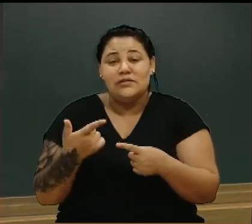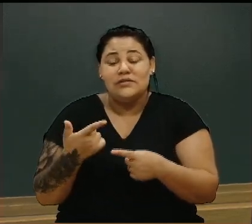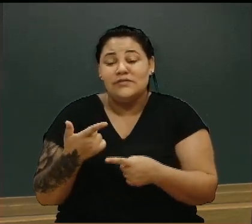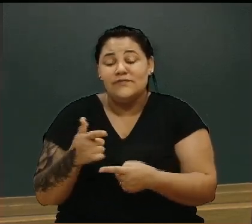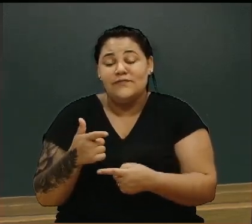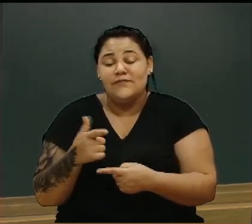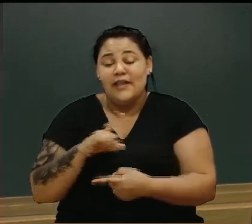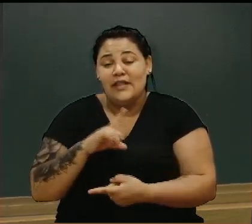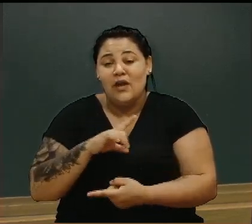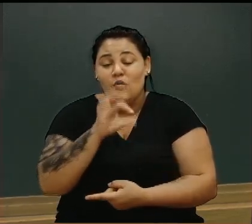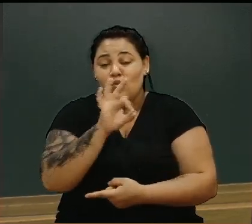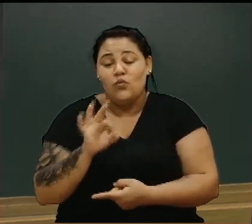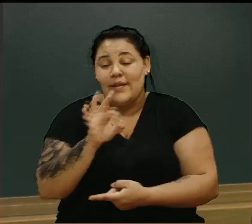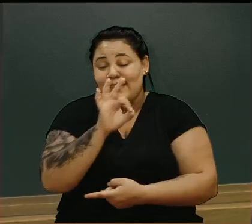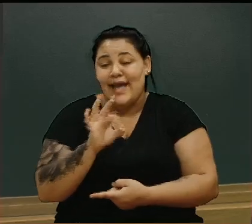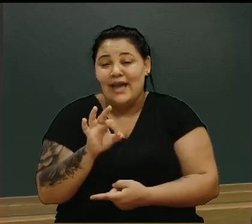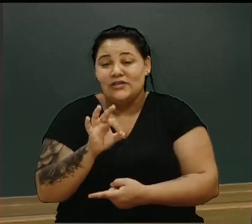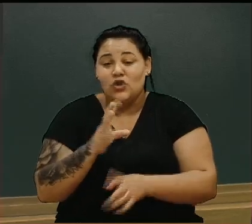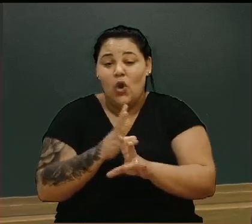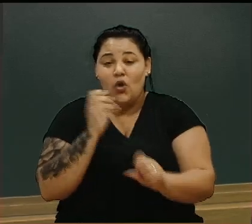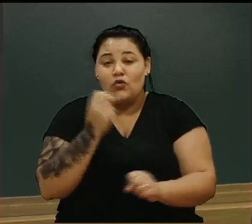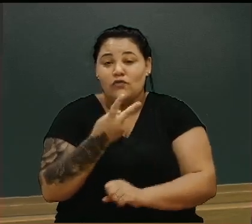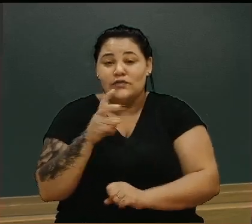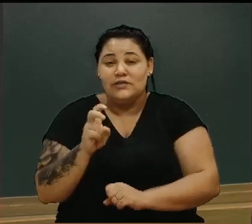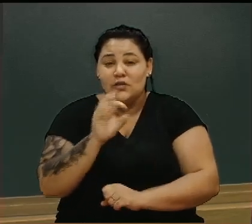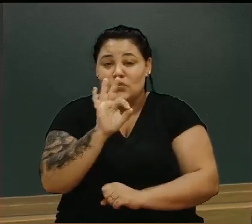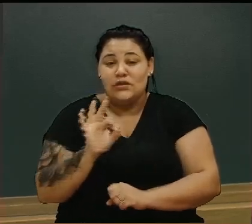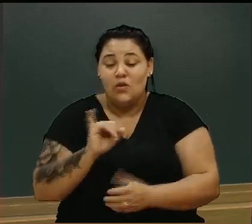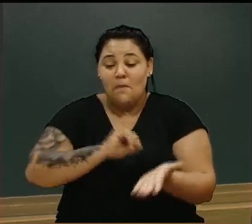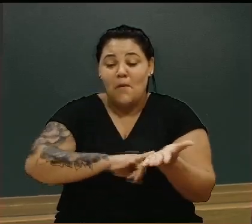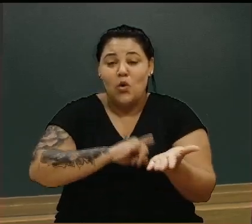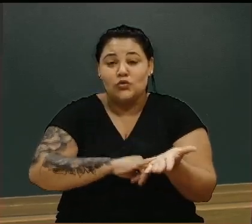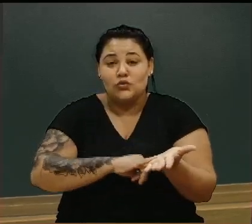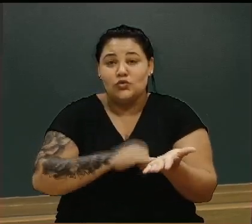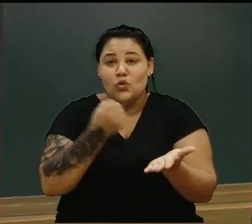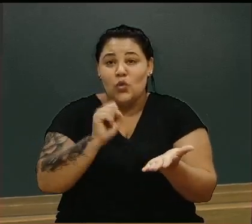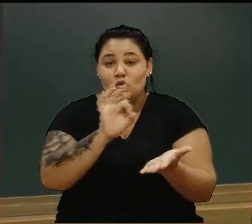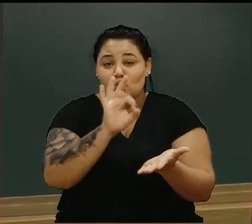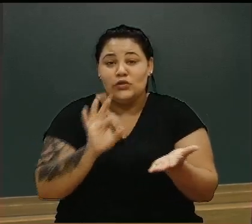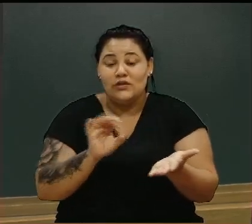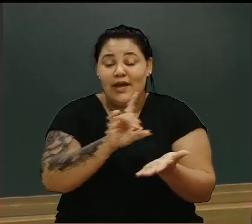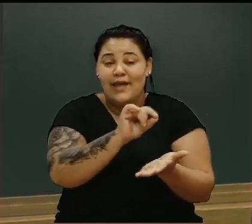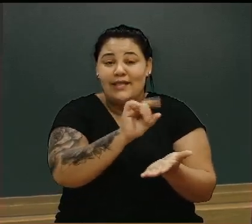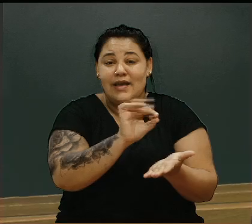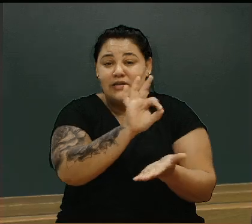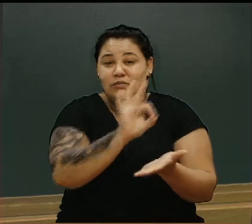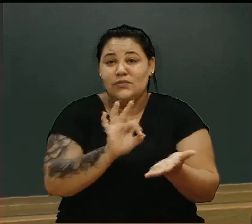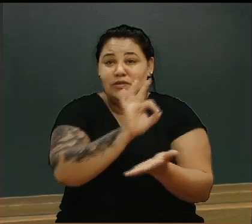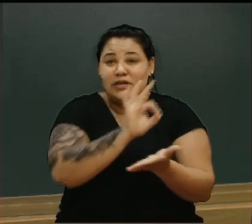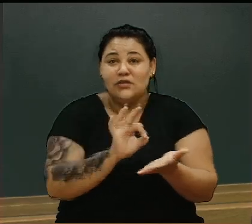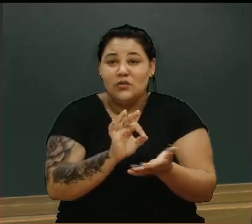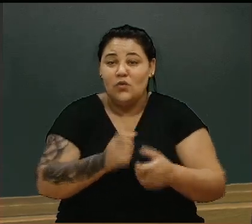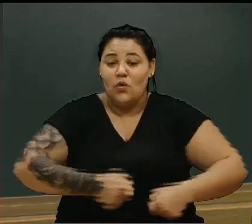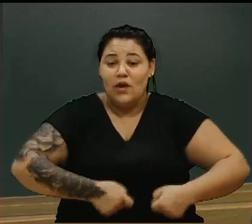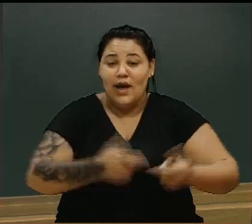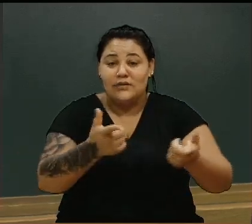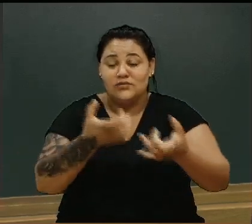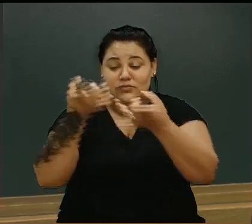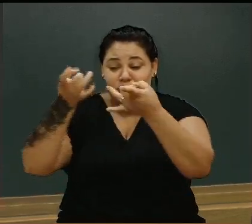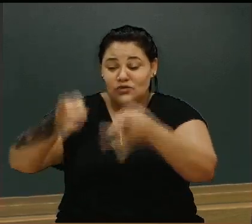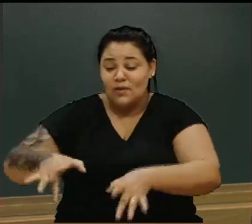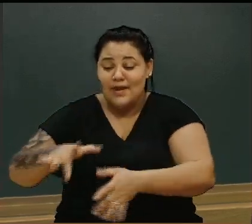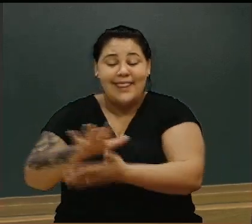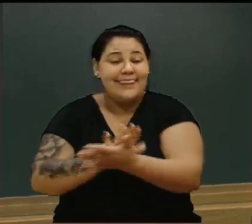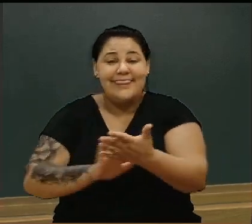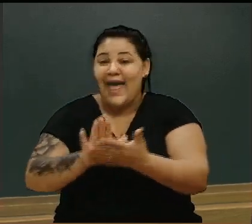25%, uma taxa de imposto de 28% e 10% que vai ser o custo efetivo da operação. Não sobra nada para